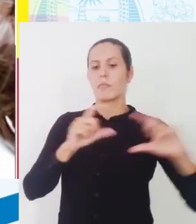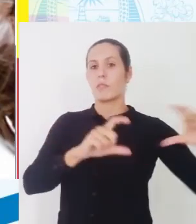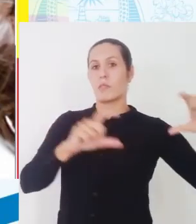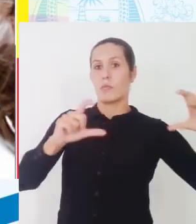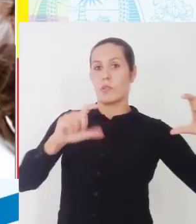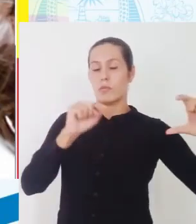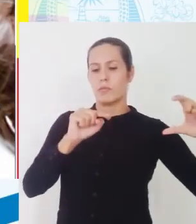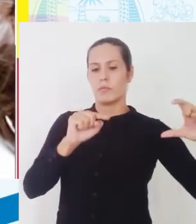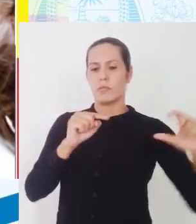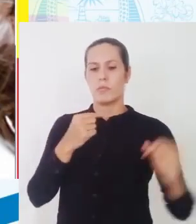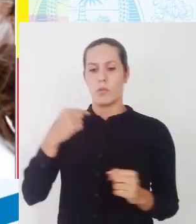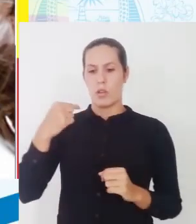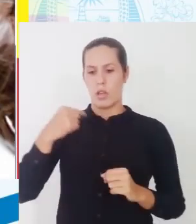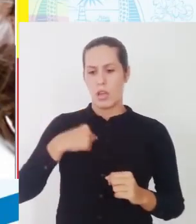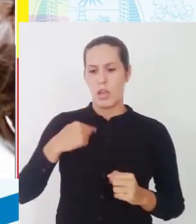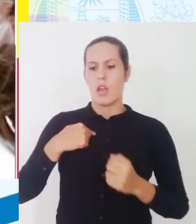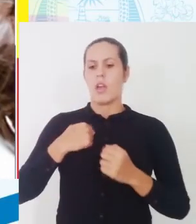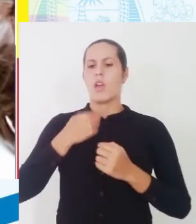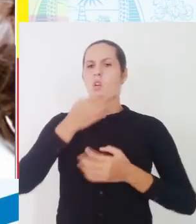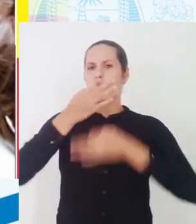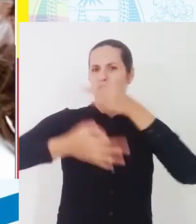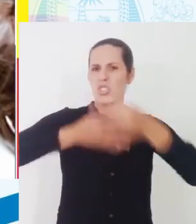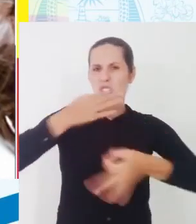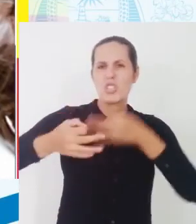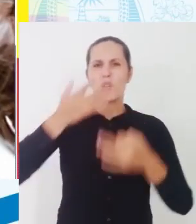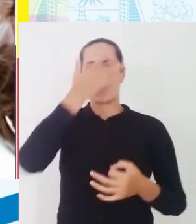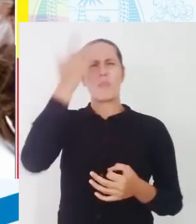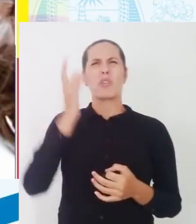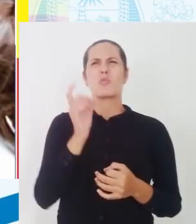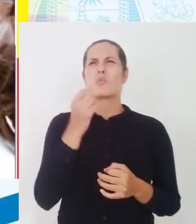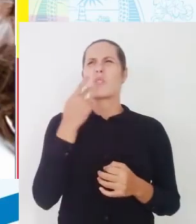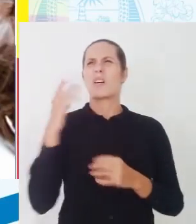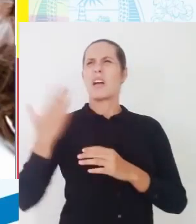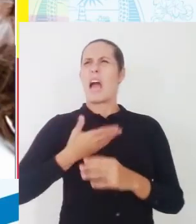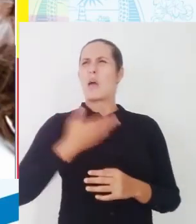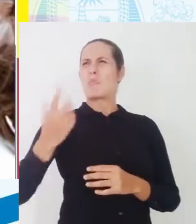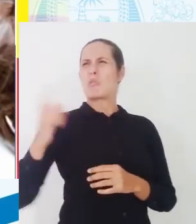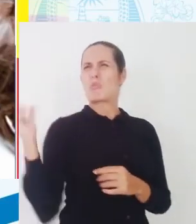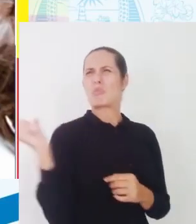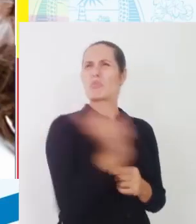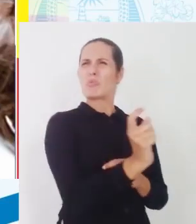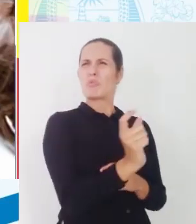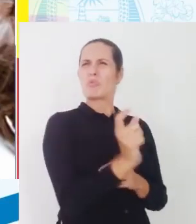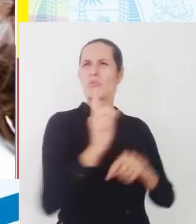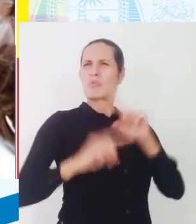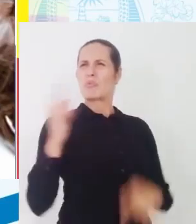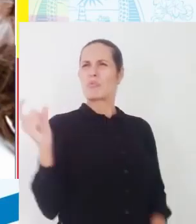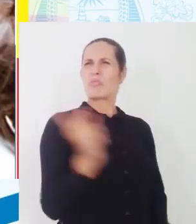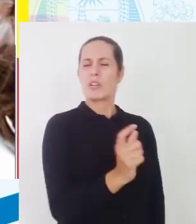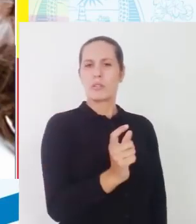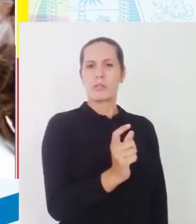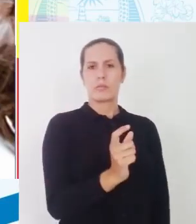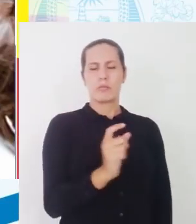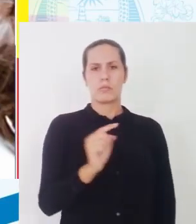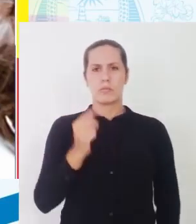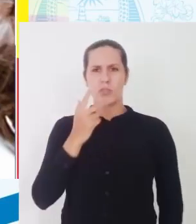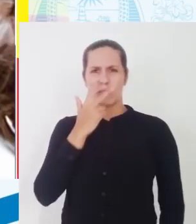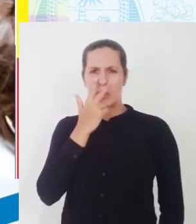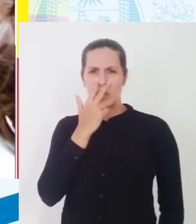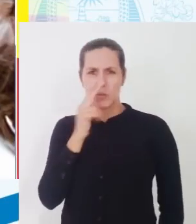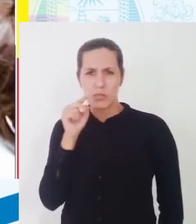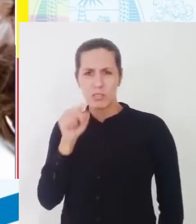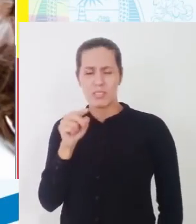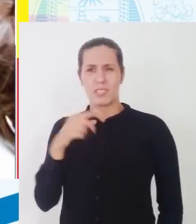No bilhete está escrito: eu critico quem fala bem feito aos colegas. Essa reclamação faz sentido? Vocês